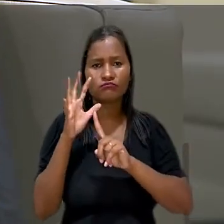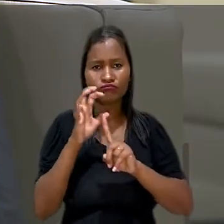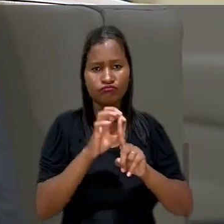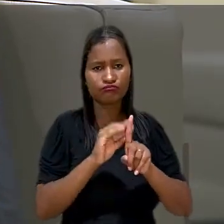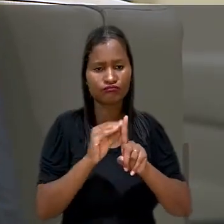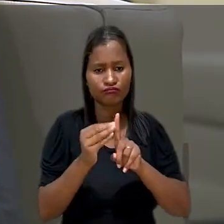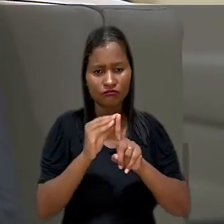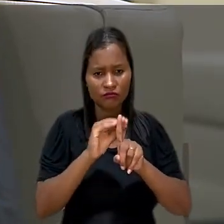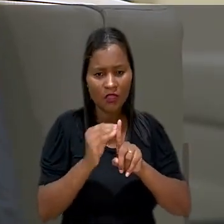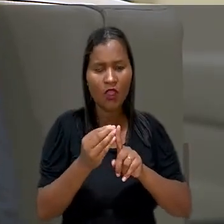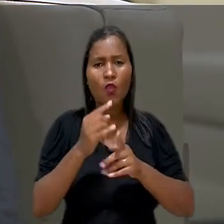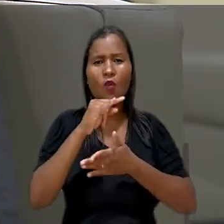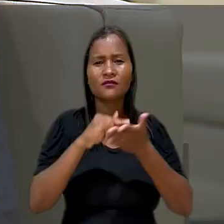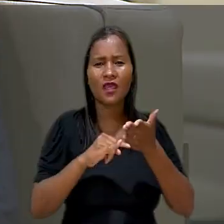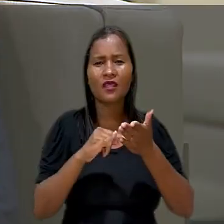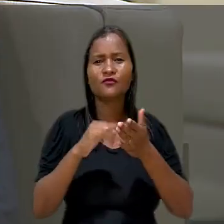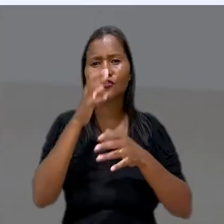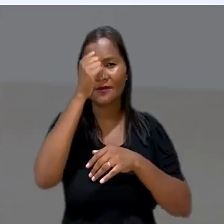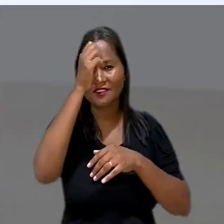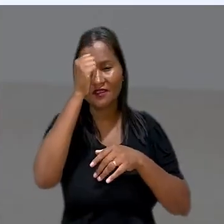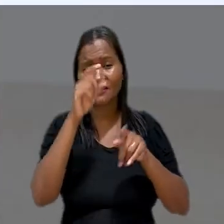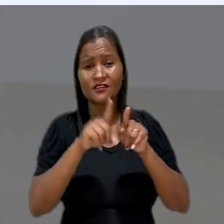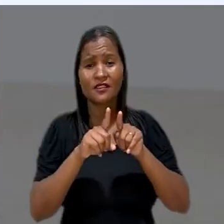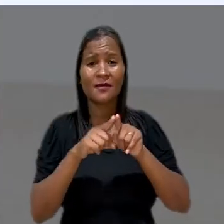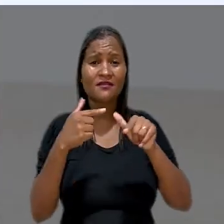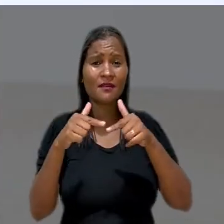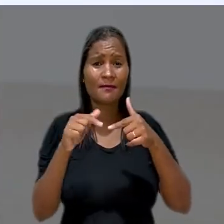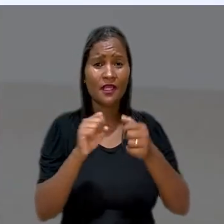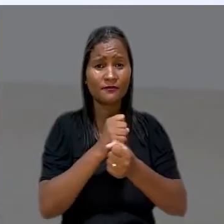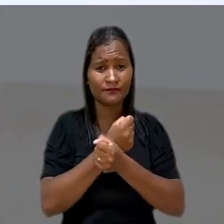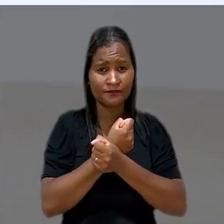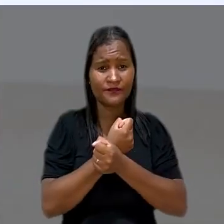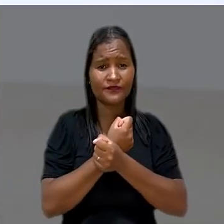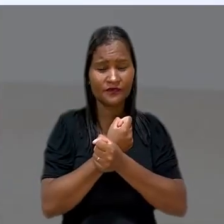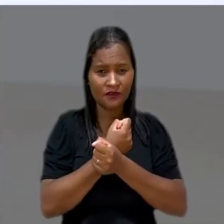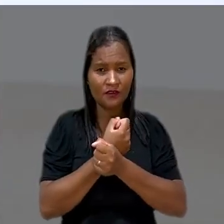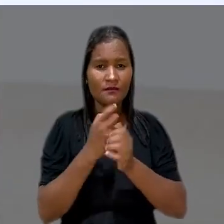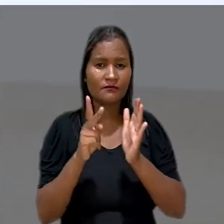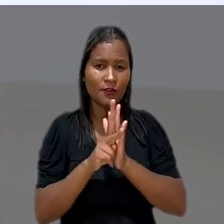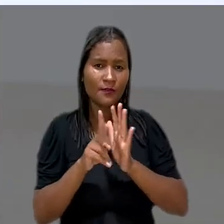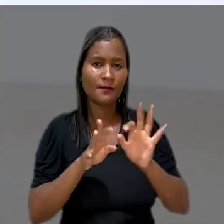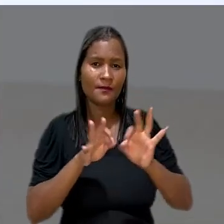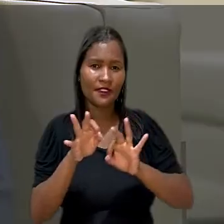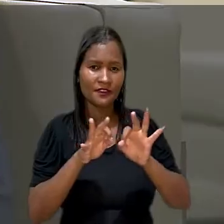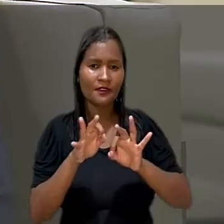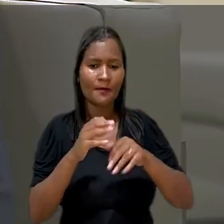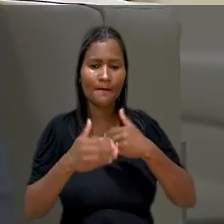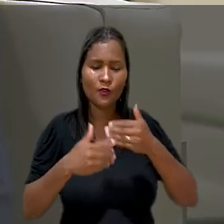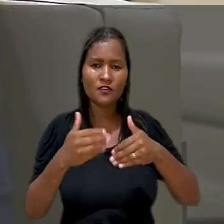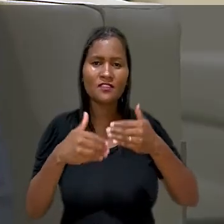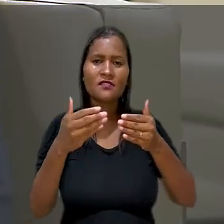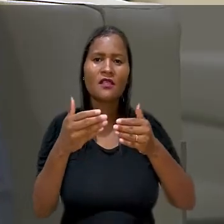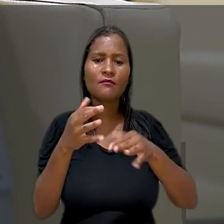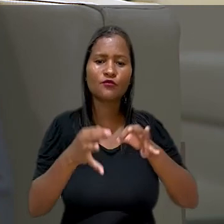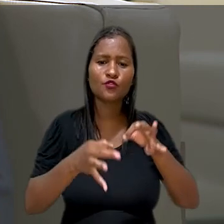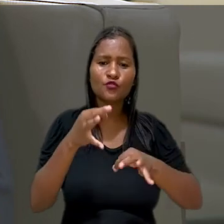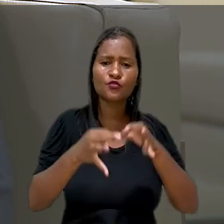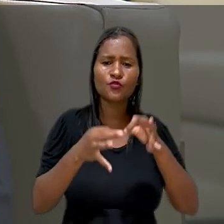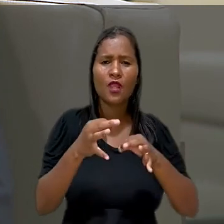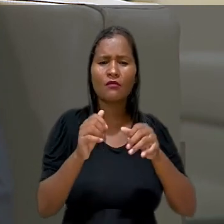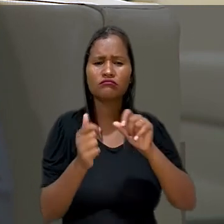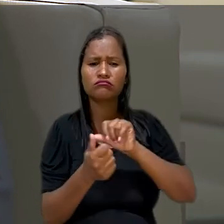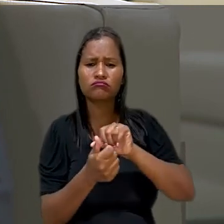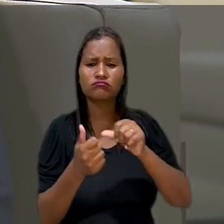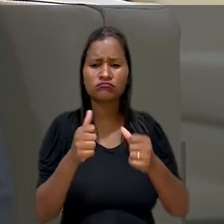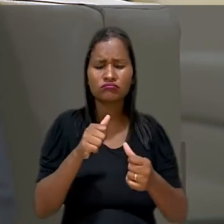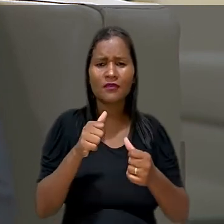de aprendizagem e trabalho análogo de escravos, tocante à preparação para processar e julgar controvérsias envolvendo